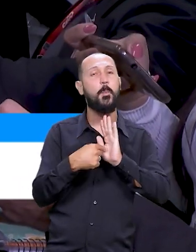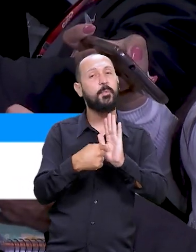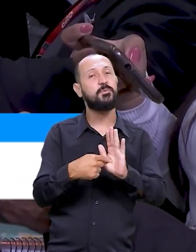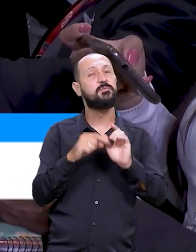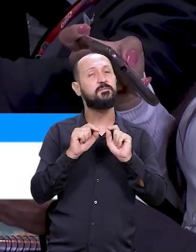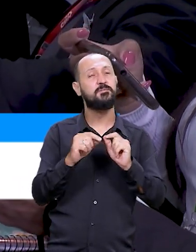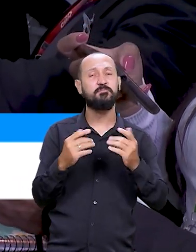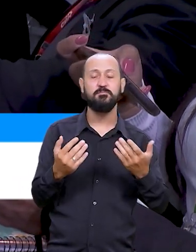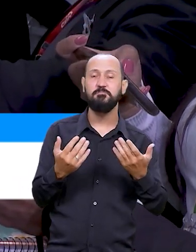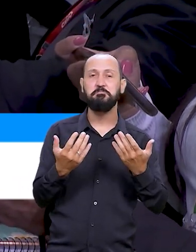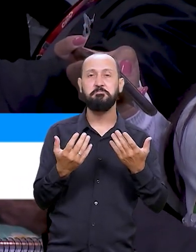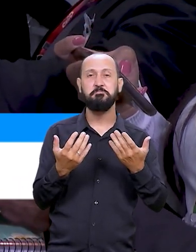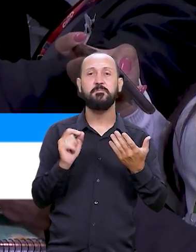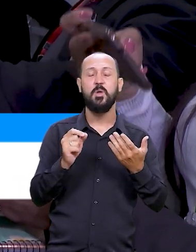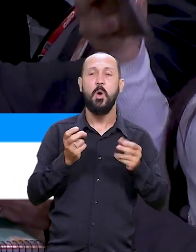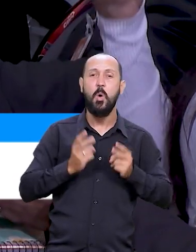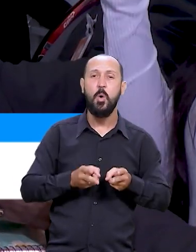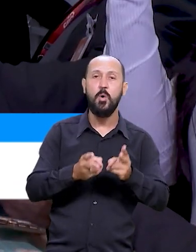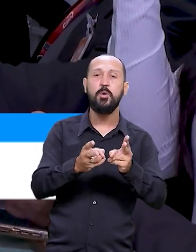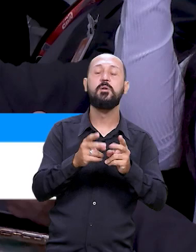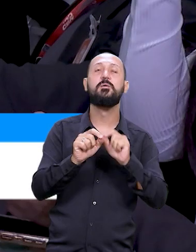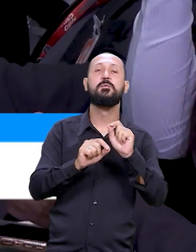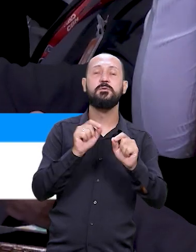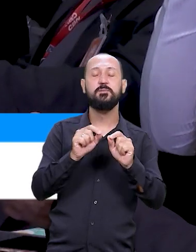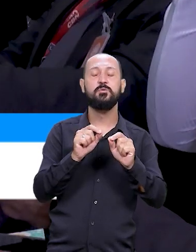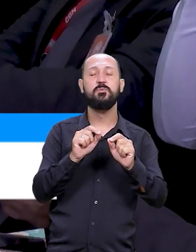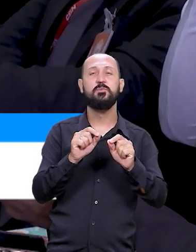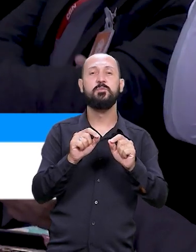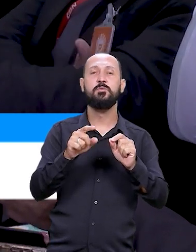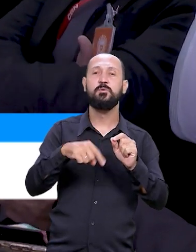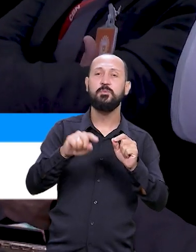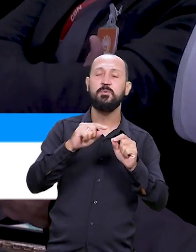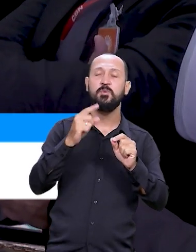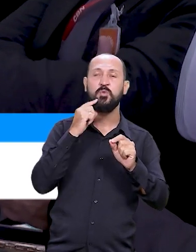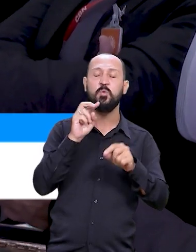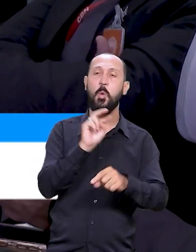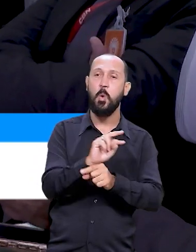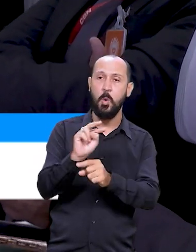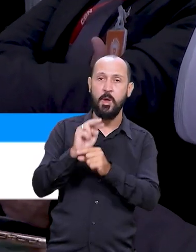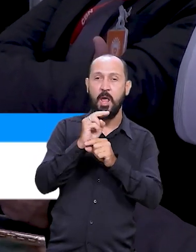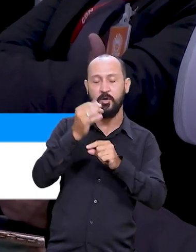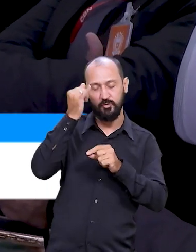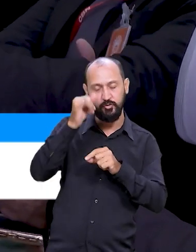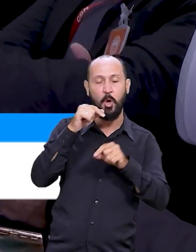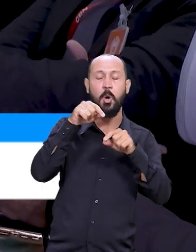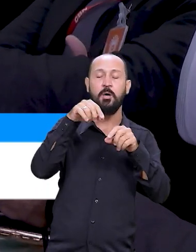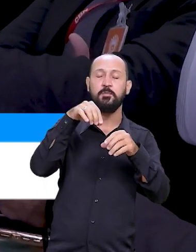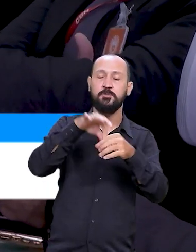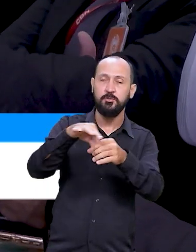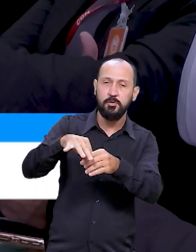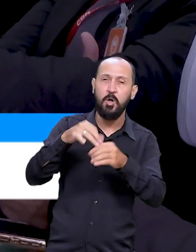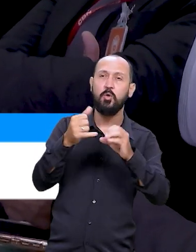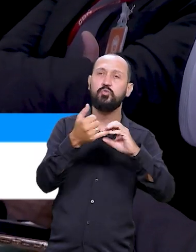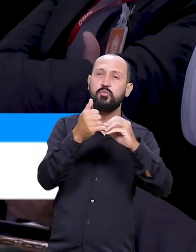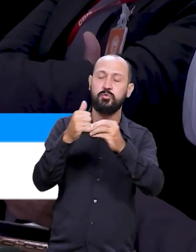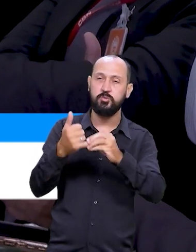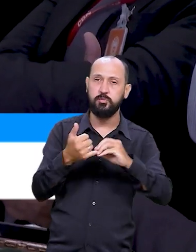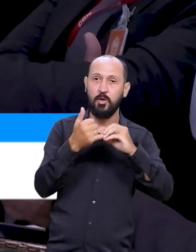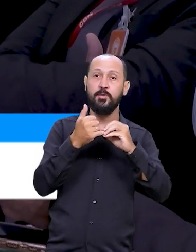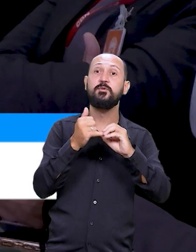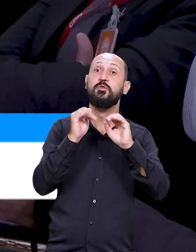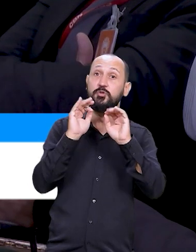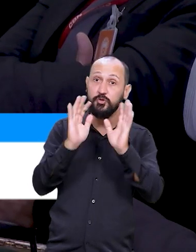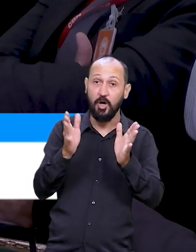emendas, ressaltando a permanência da parte de confinamento e também de plantio